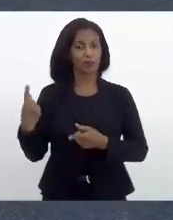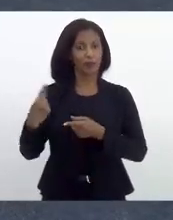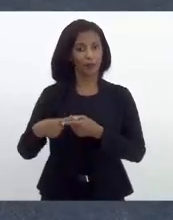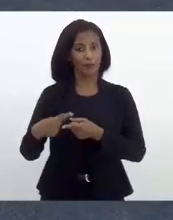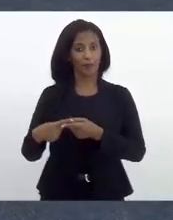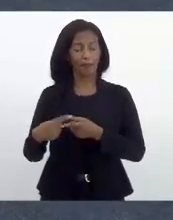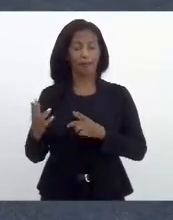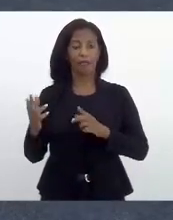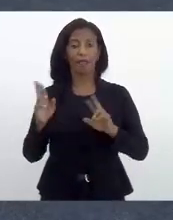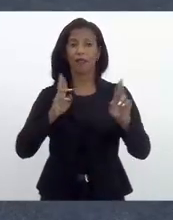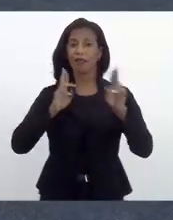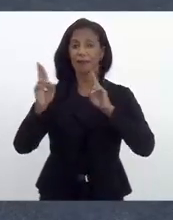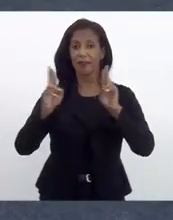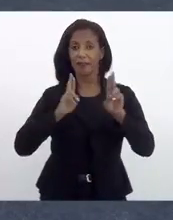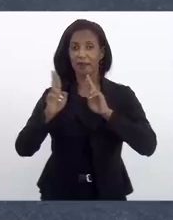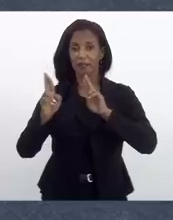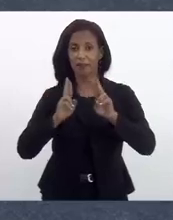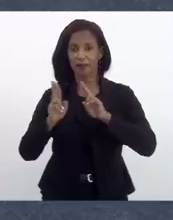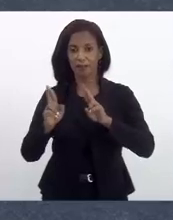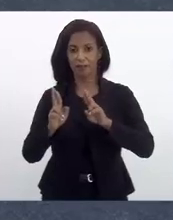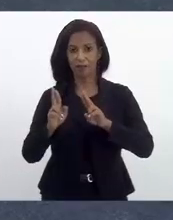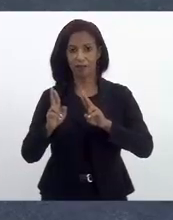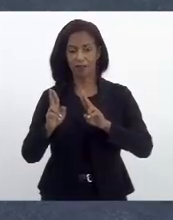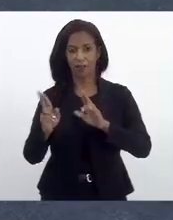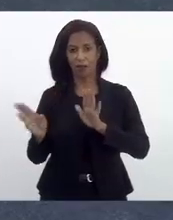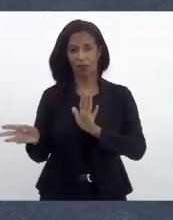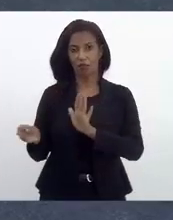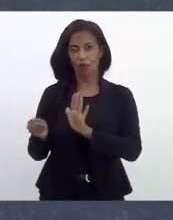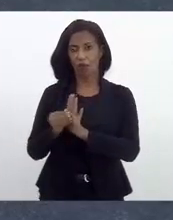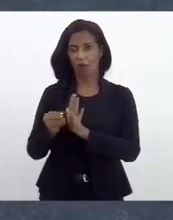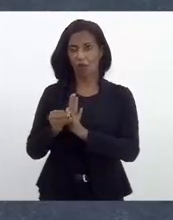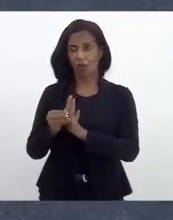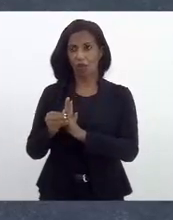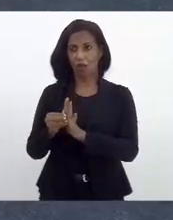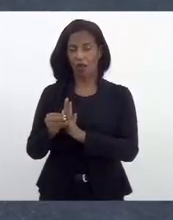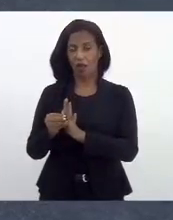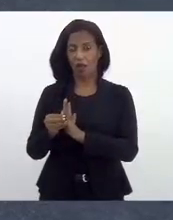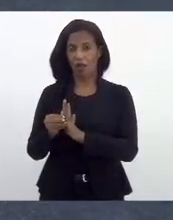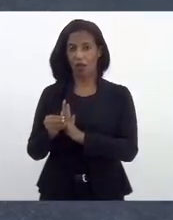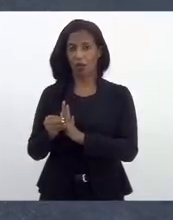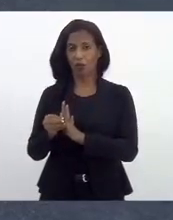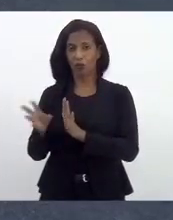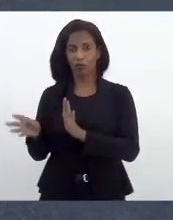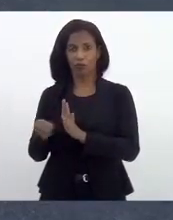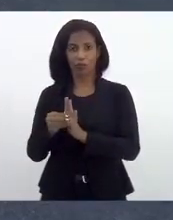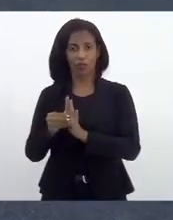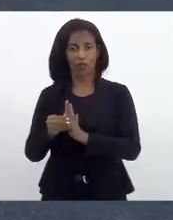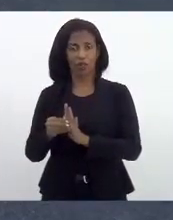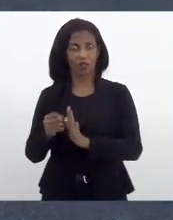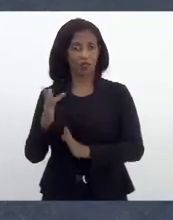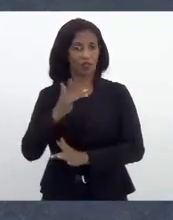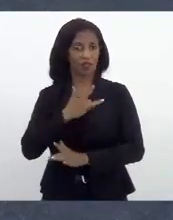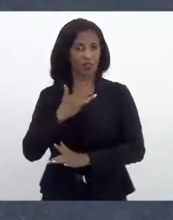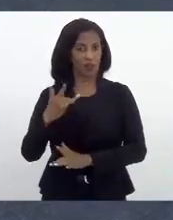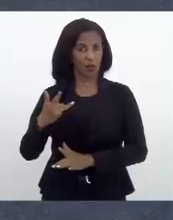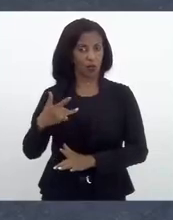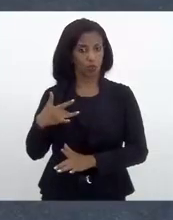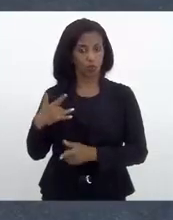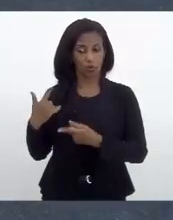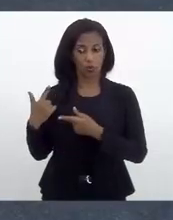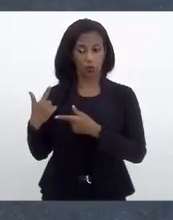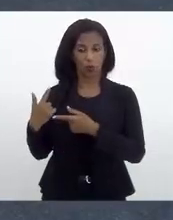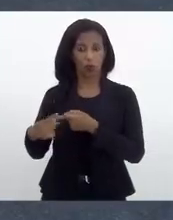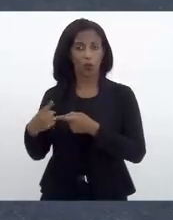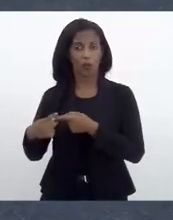em relação à insalubridade dos trabalhadores da saúde eles precisam entrar com o processo